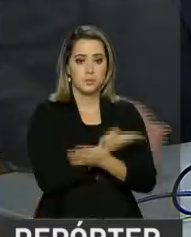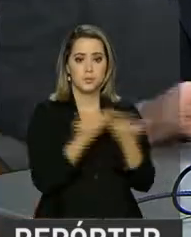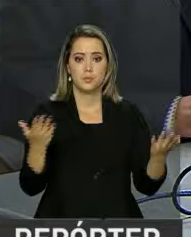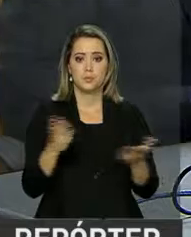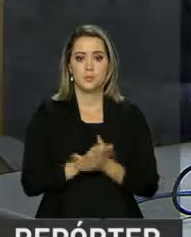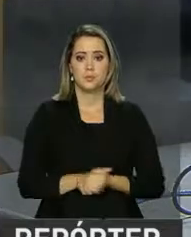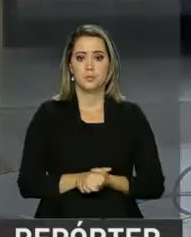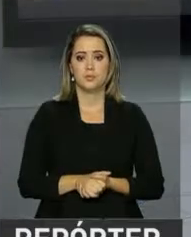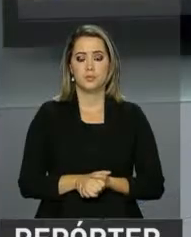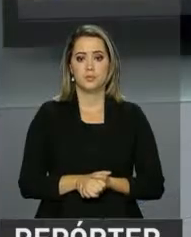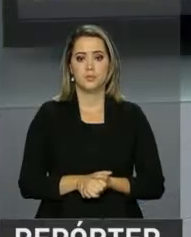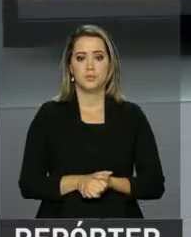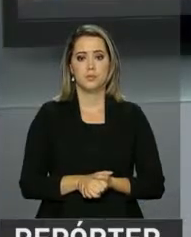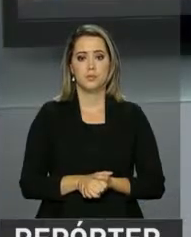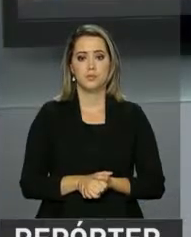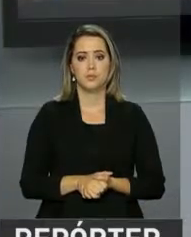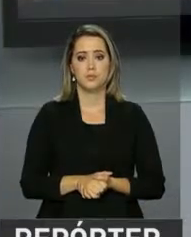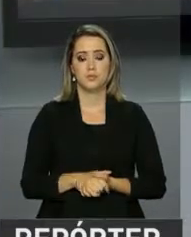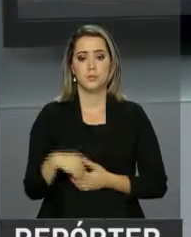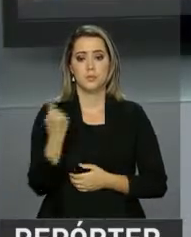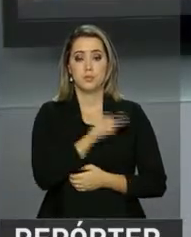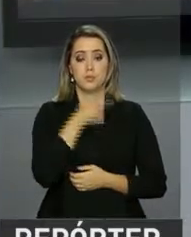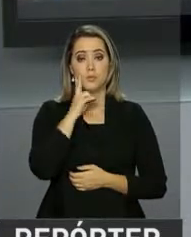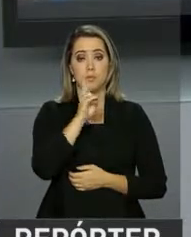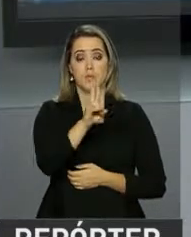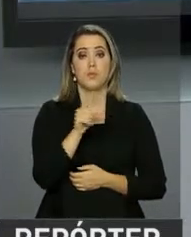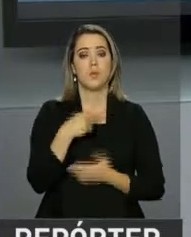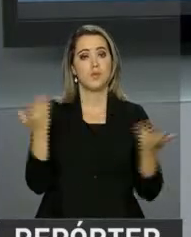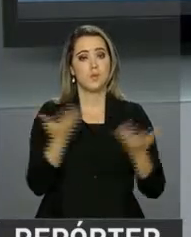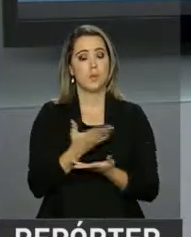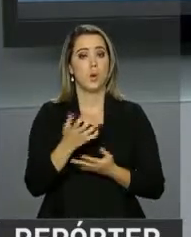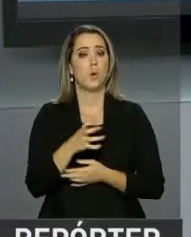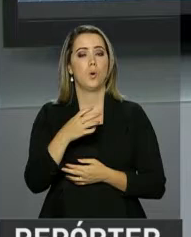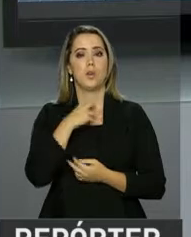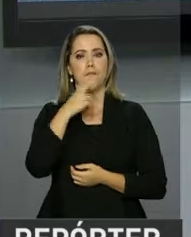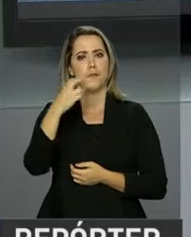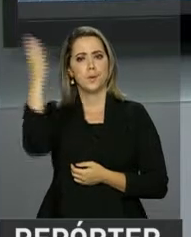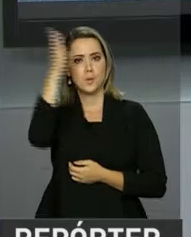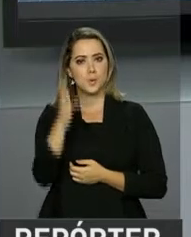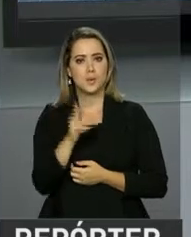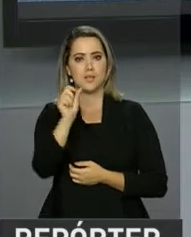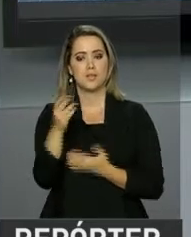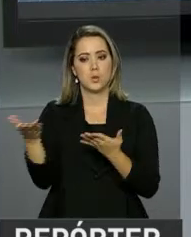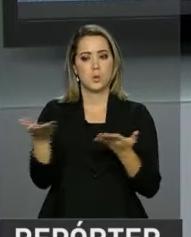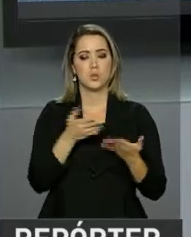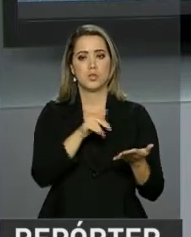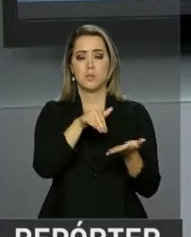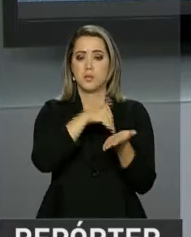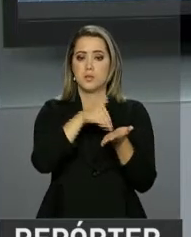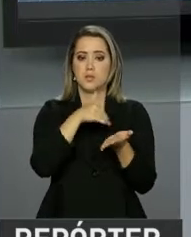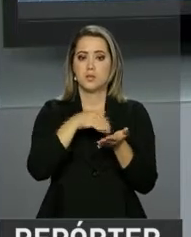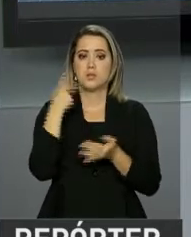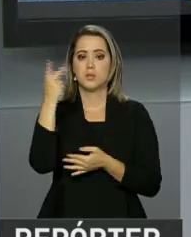todos. E o presidente Michel Temer também... Nós acompanhamos aí o programa A Voz do Brasil, que hoje recebeu o secretário de